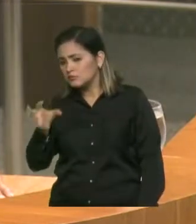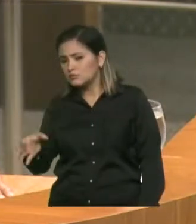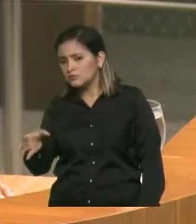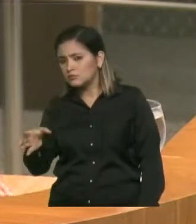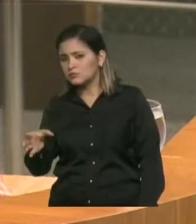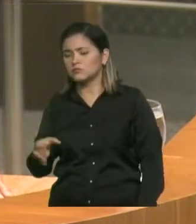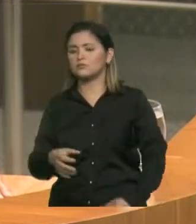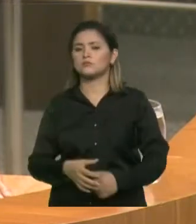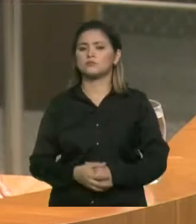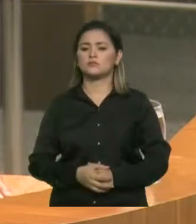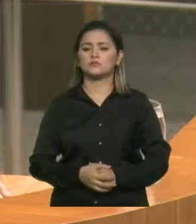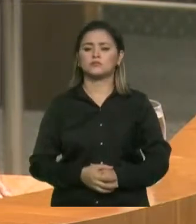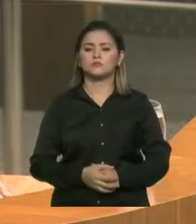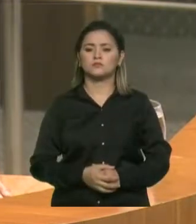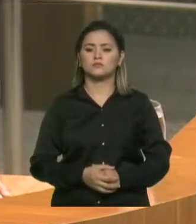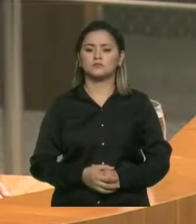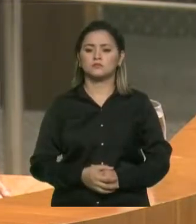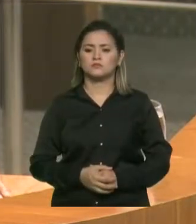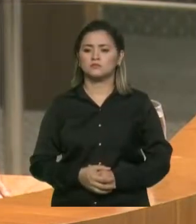nas alegações finais